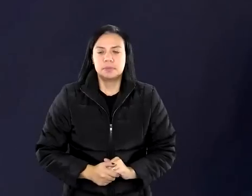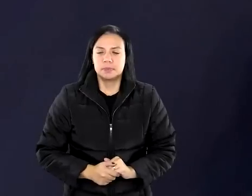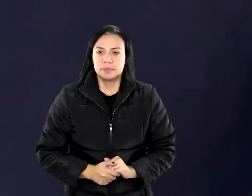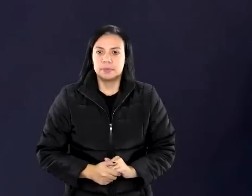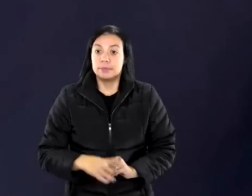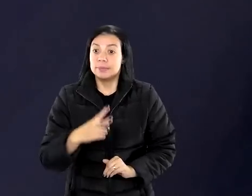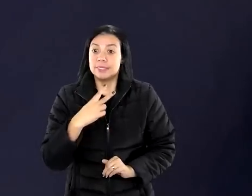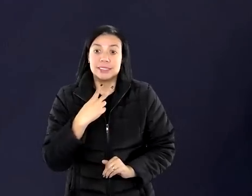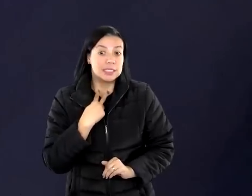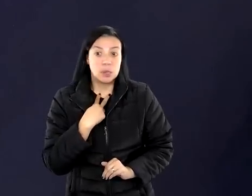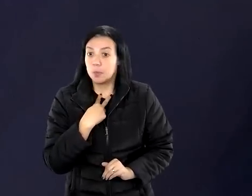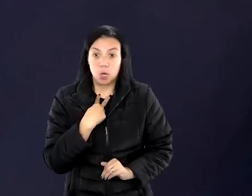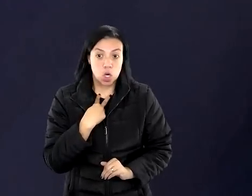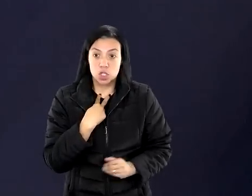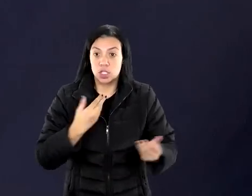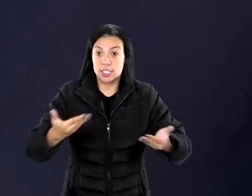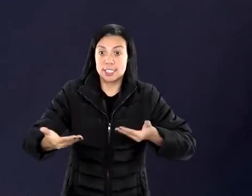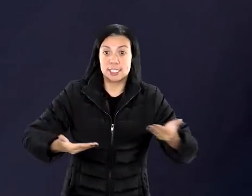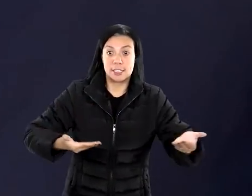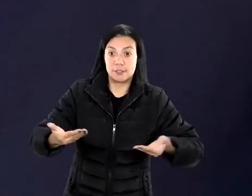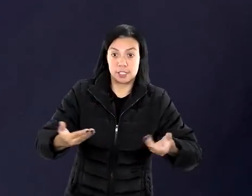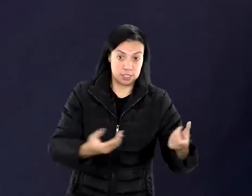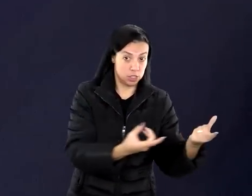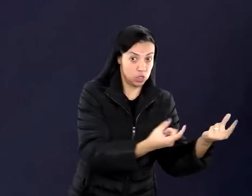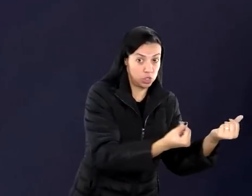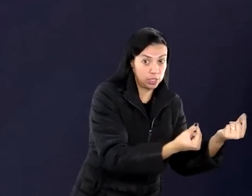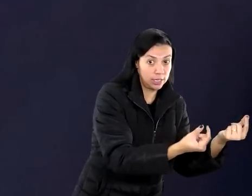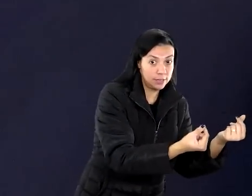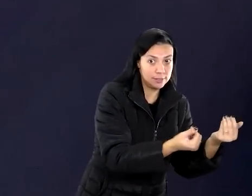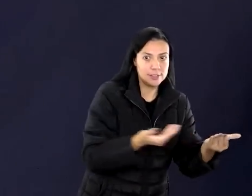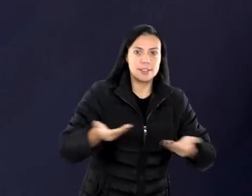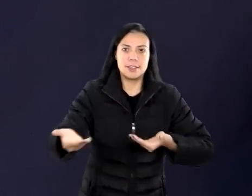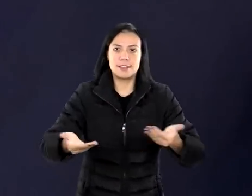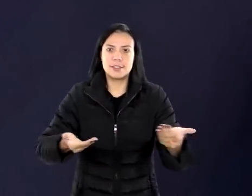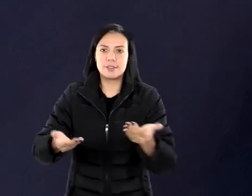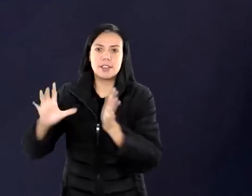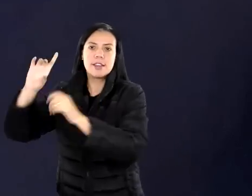podeis servir a Deus e às riquezas.